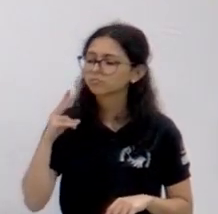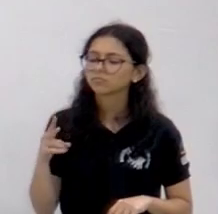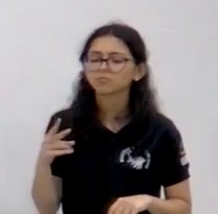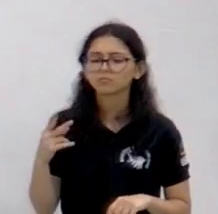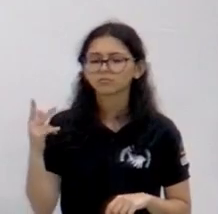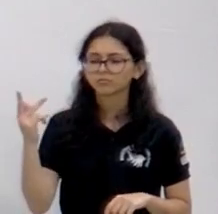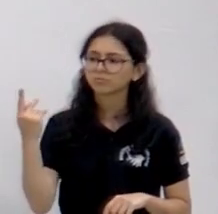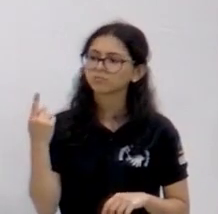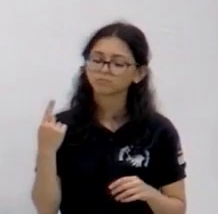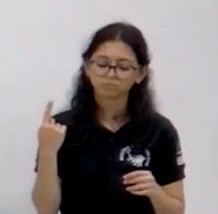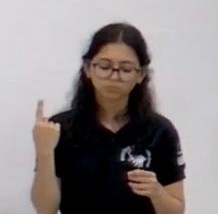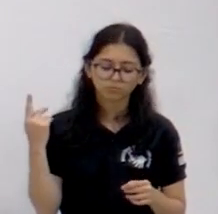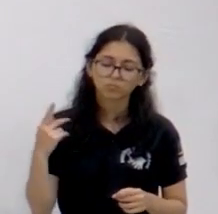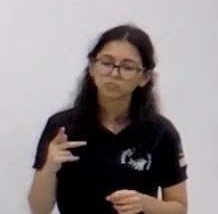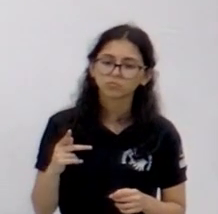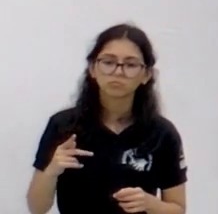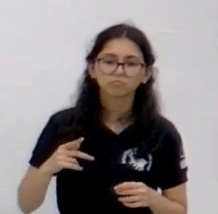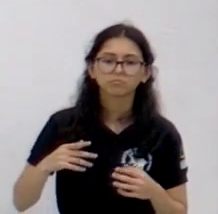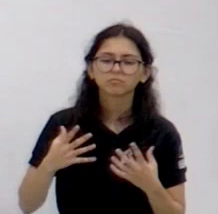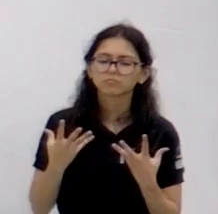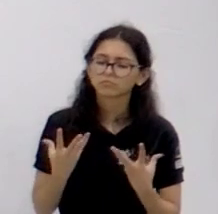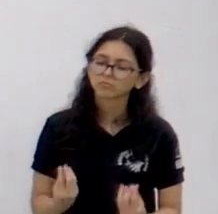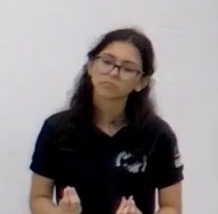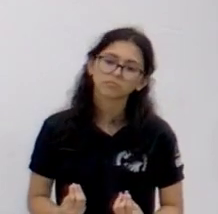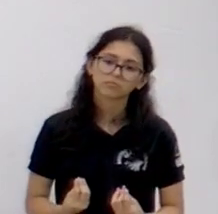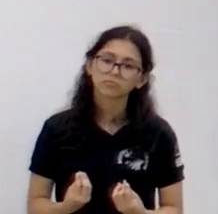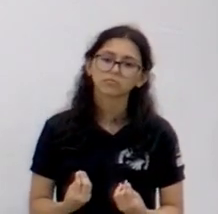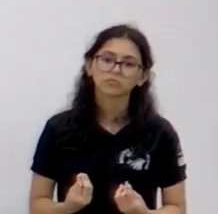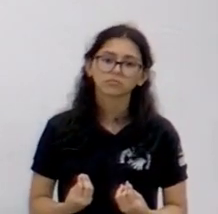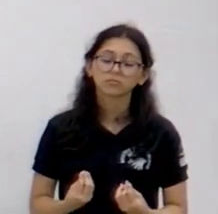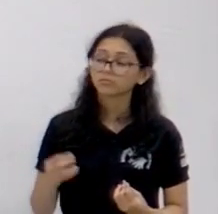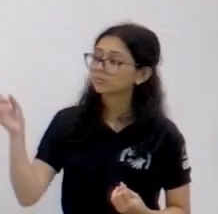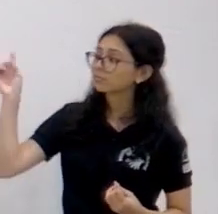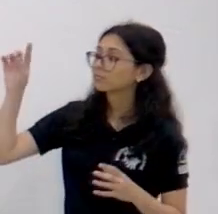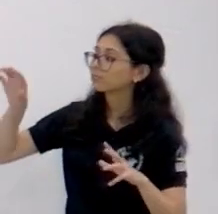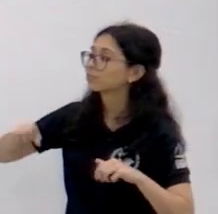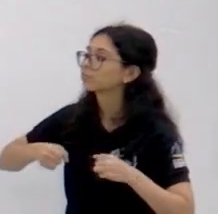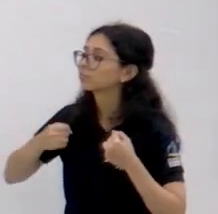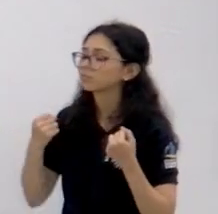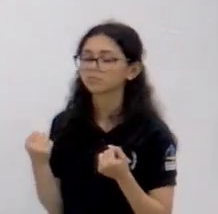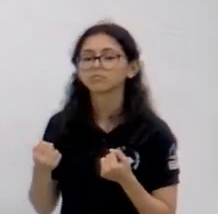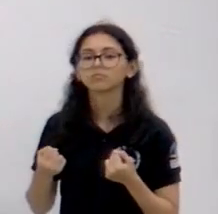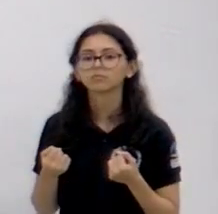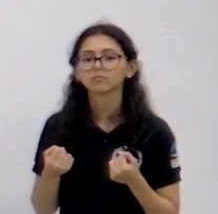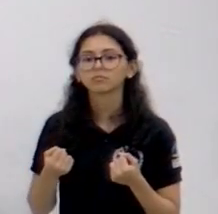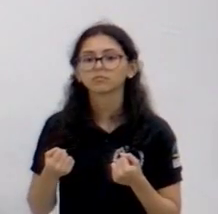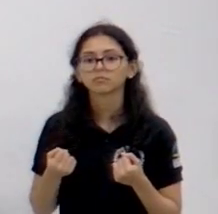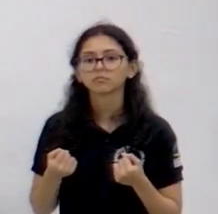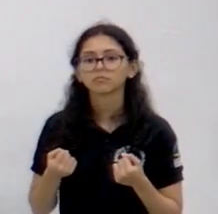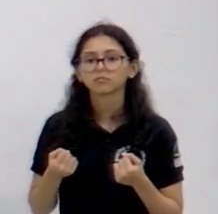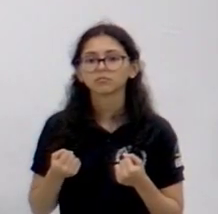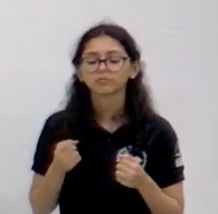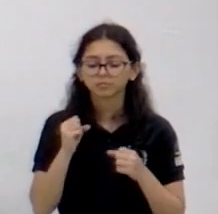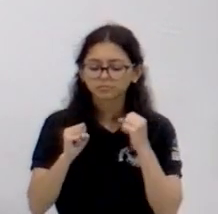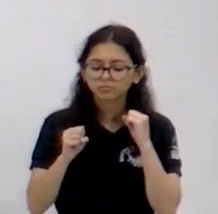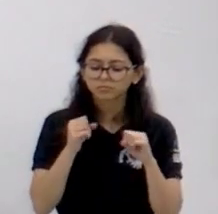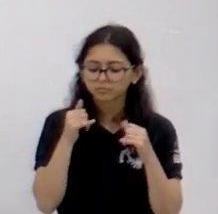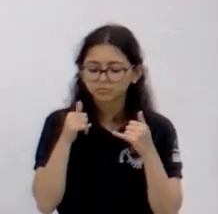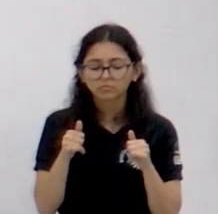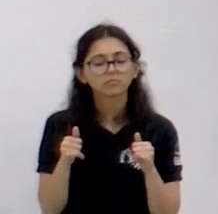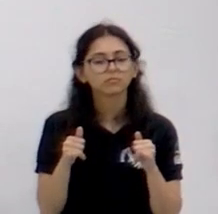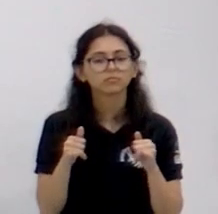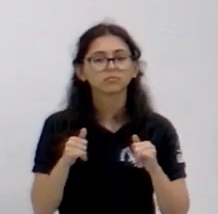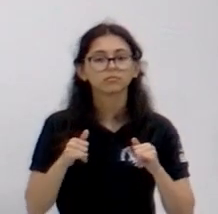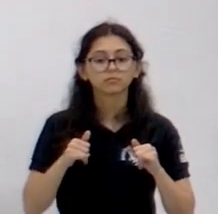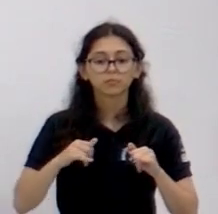Deus. O apóstolo Paulo diz que nós somos como vasos de barro, porque a essência do poder não está em nós, mas naquele